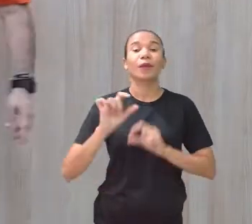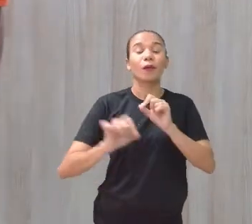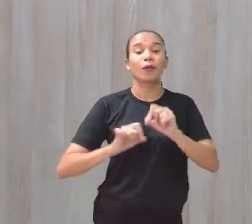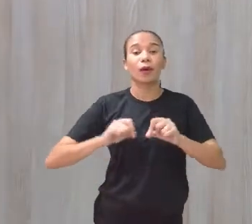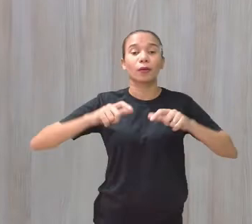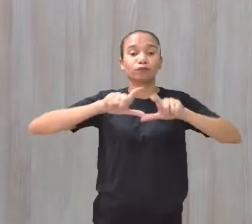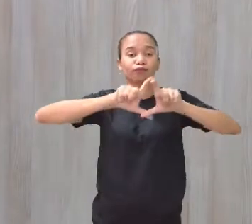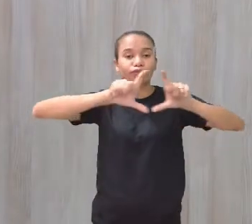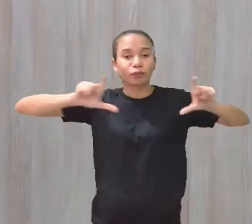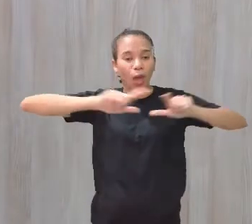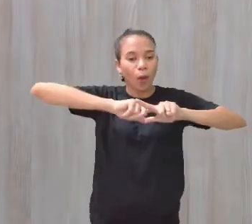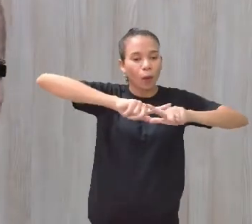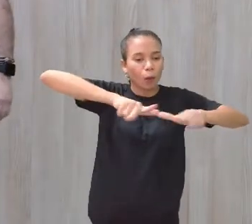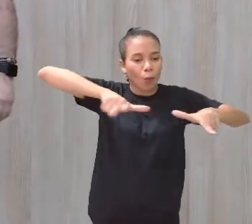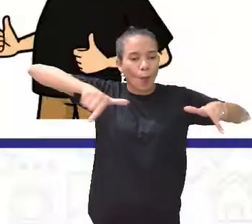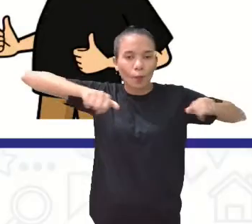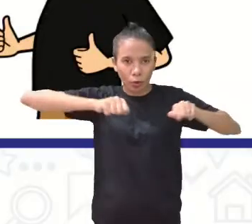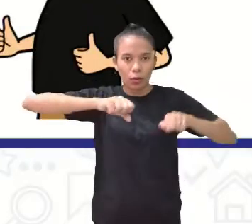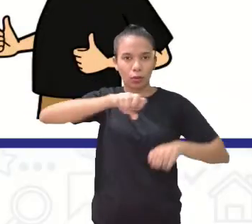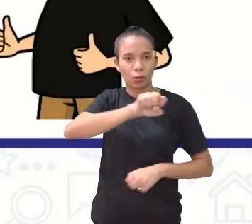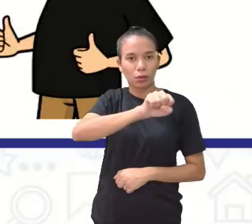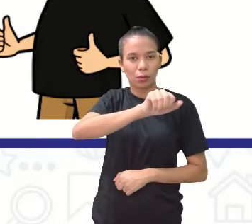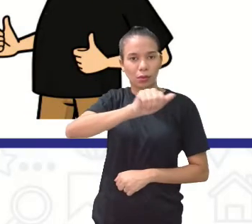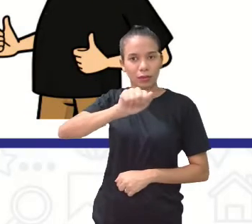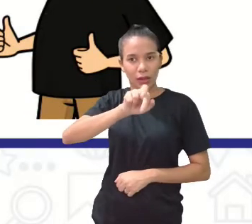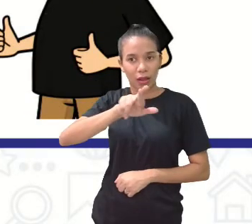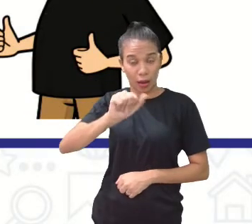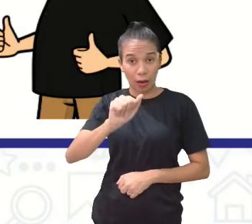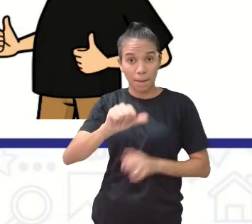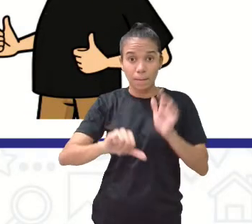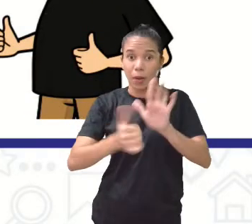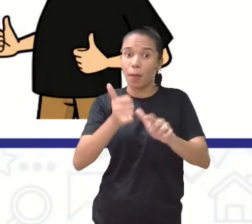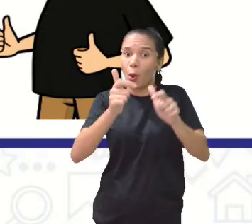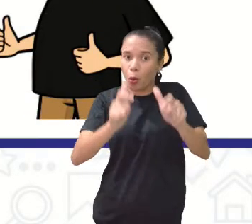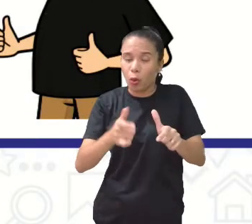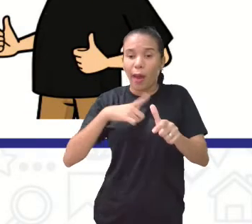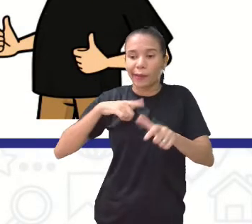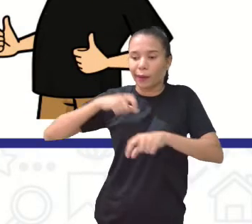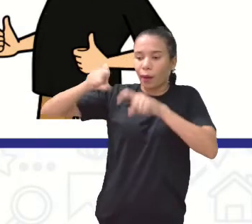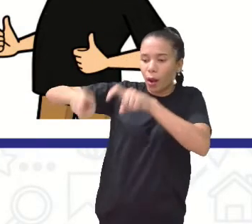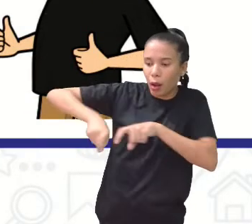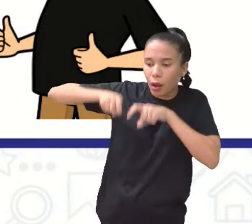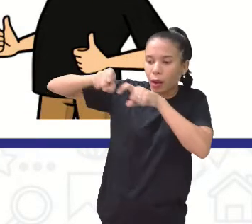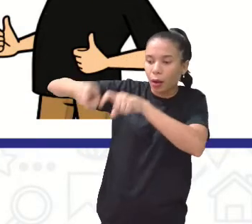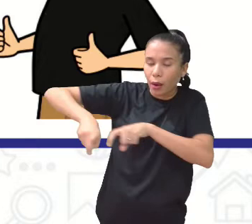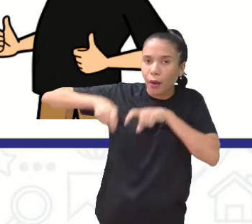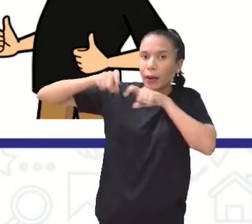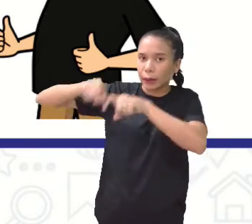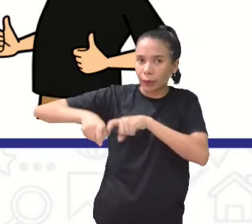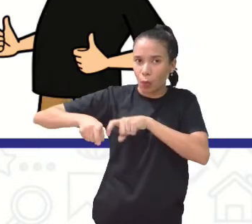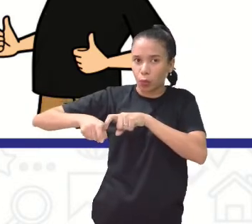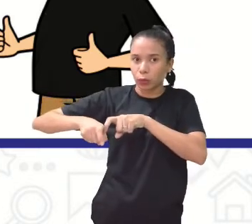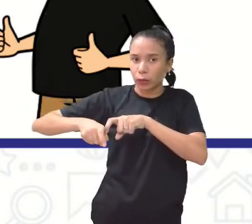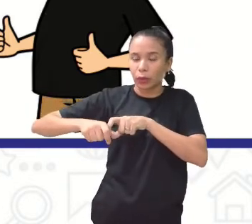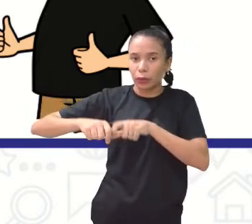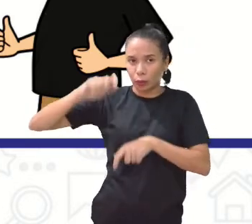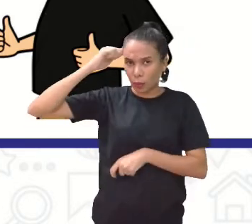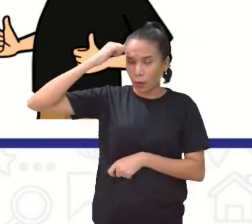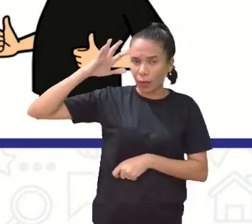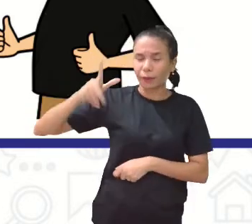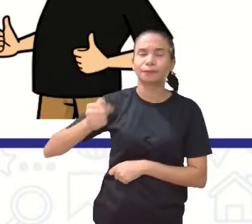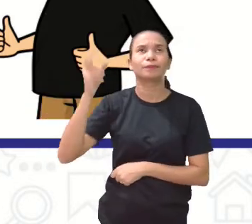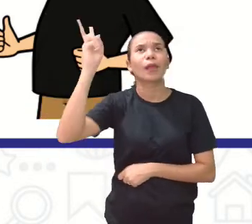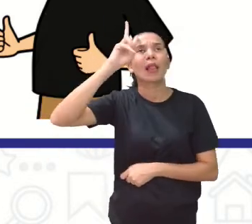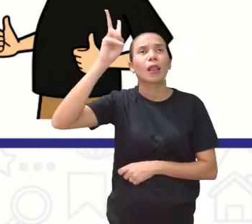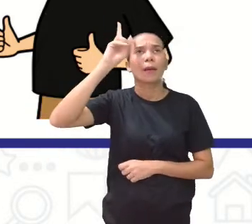deserto do Saara foi um dos primeiros locais onde se praticou a agricultura no continente. Vamos lembrar